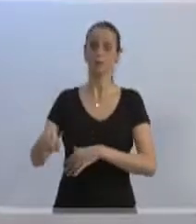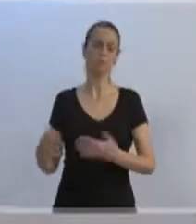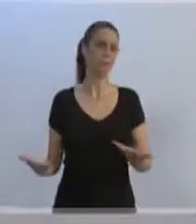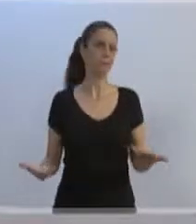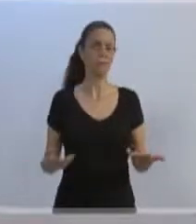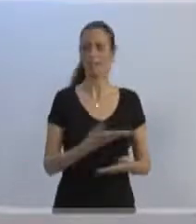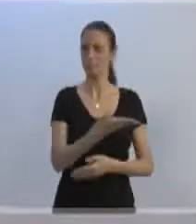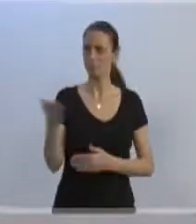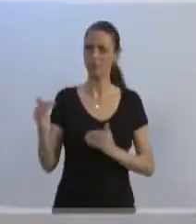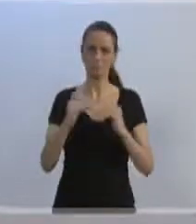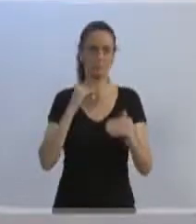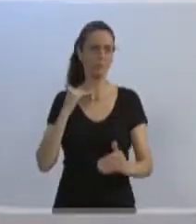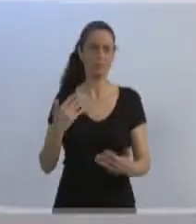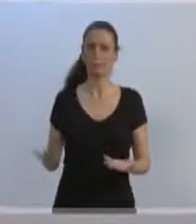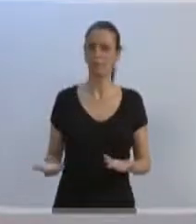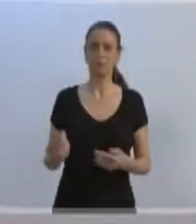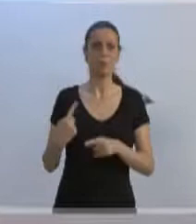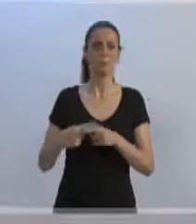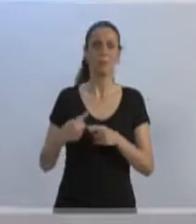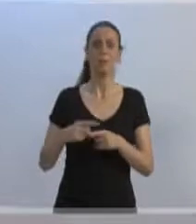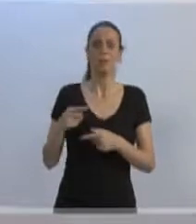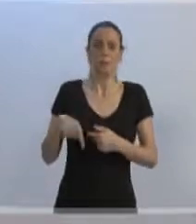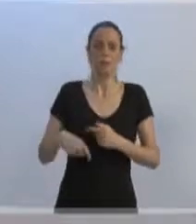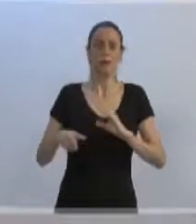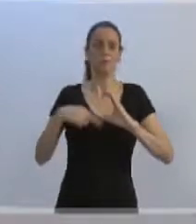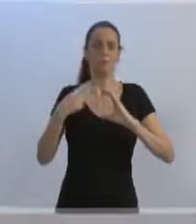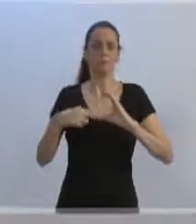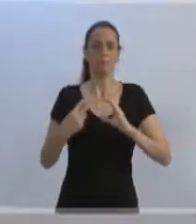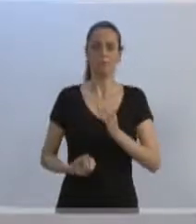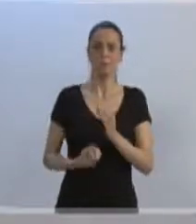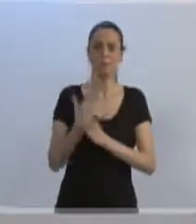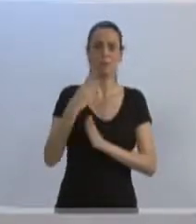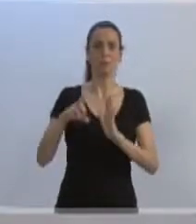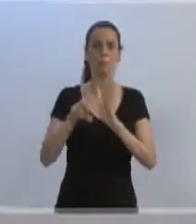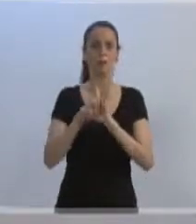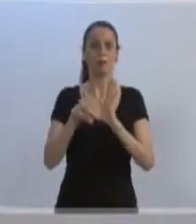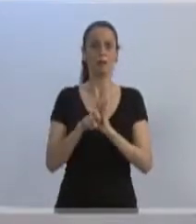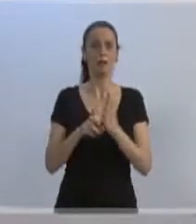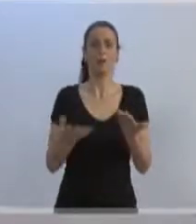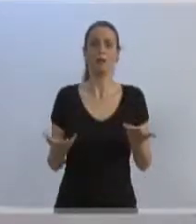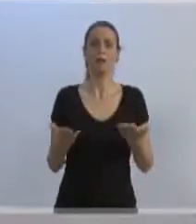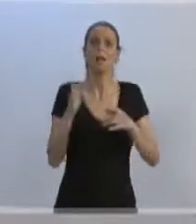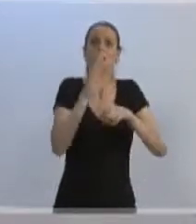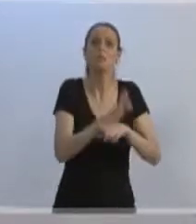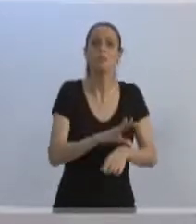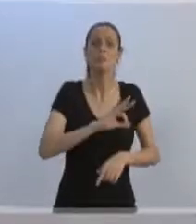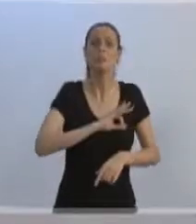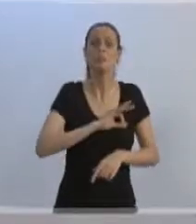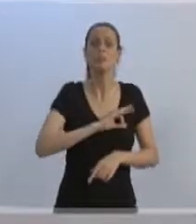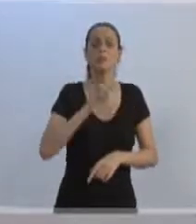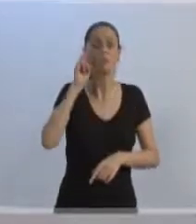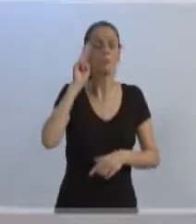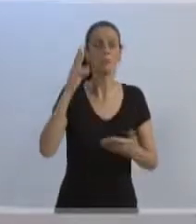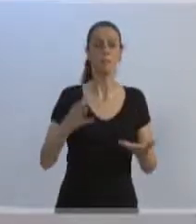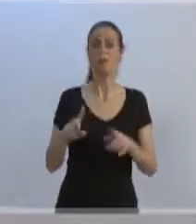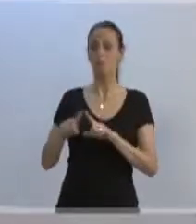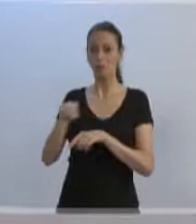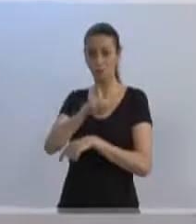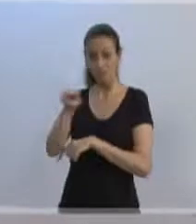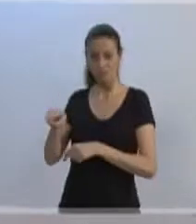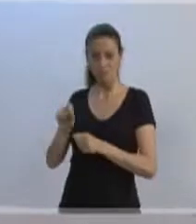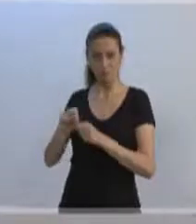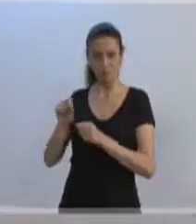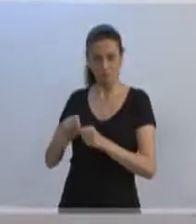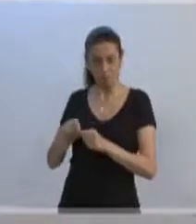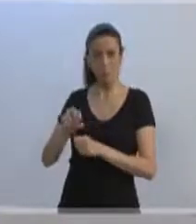perder o legislativo está fazendo um projeto de lei que vai de encontro com a polícia militar o que é do estado agora fazer um projeto que a polícia